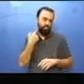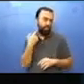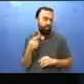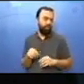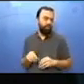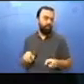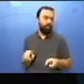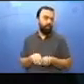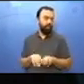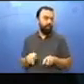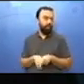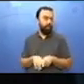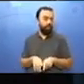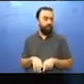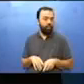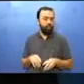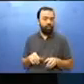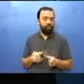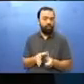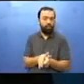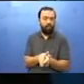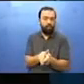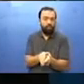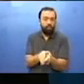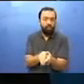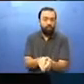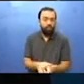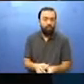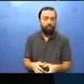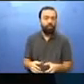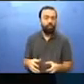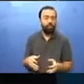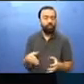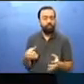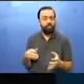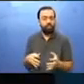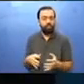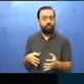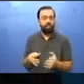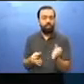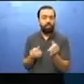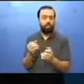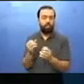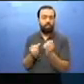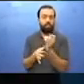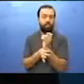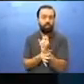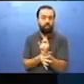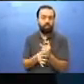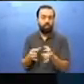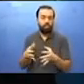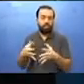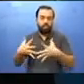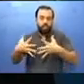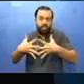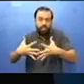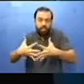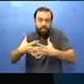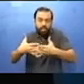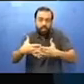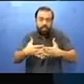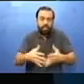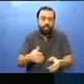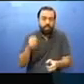se lembram na história que uma tartaruga ficou presa entre as redes de pesca? Muito bem, a tartaruga de pente é uma dessas tartarugas que